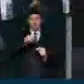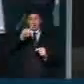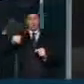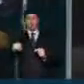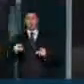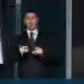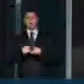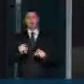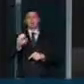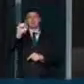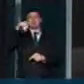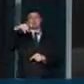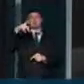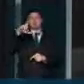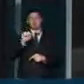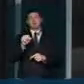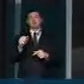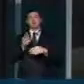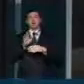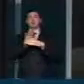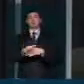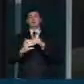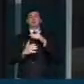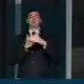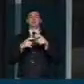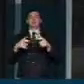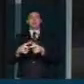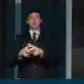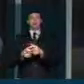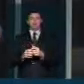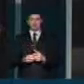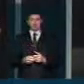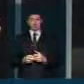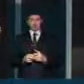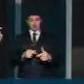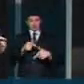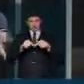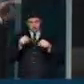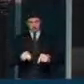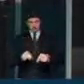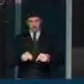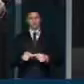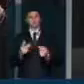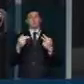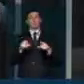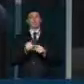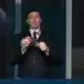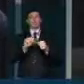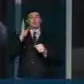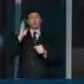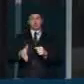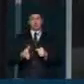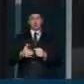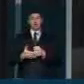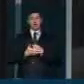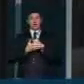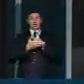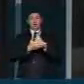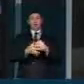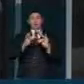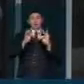efeitos do Simples em benefício das micro e pequenas empresas. Essas ações, como as outras que já citei, de apoio